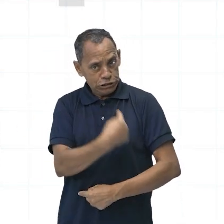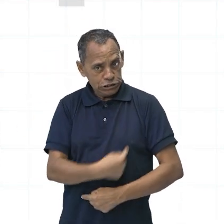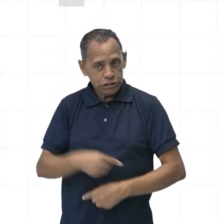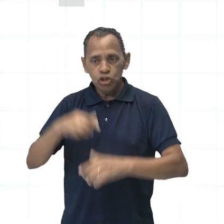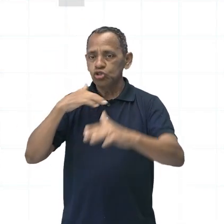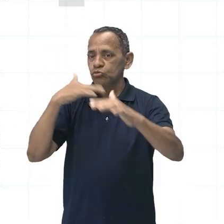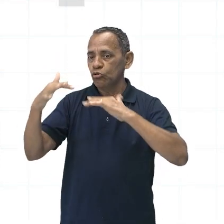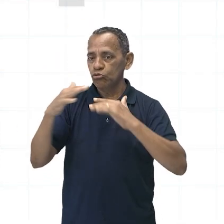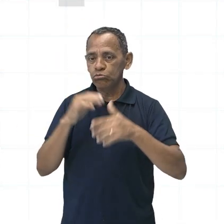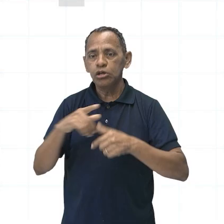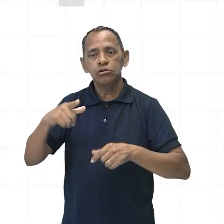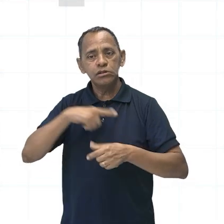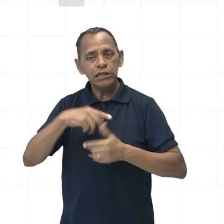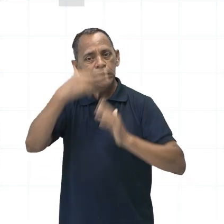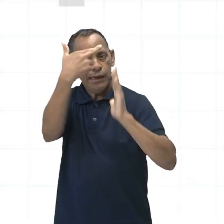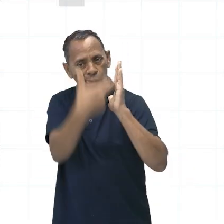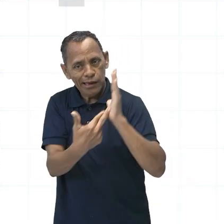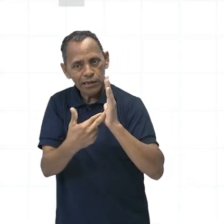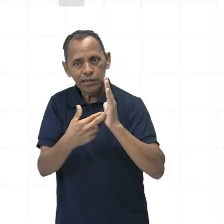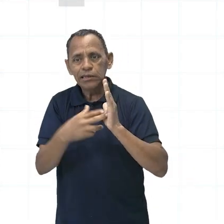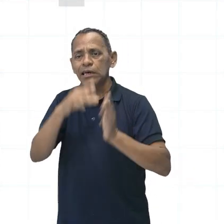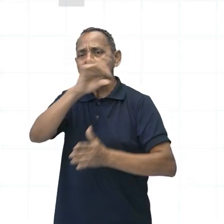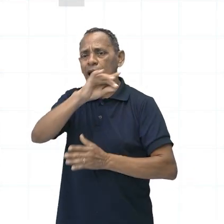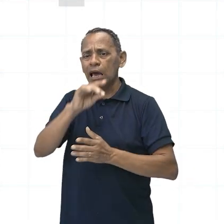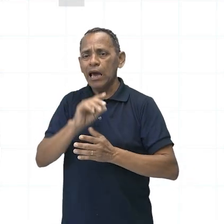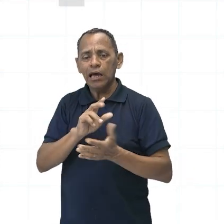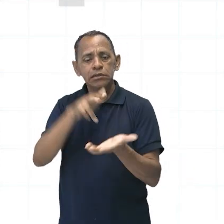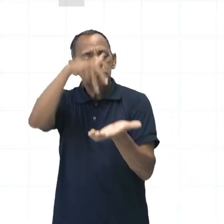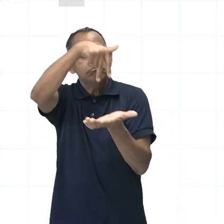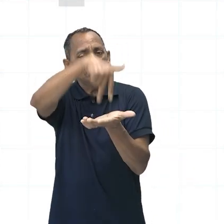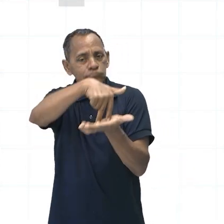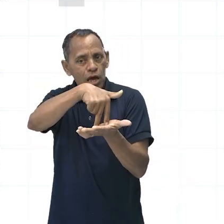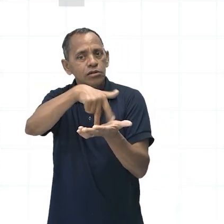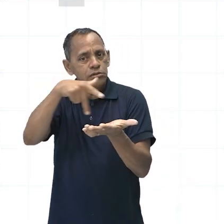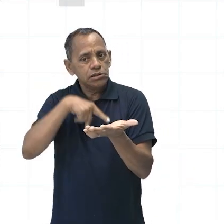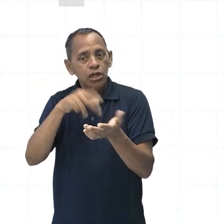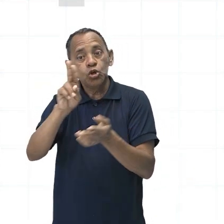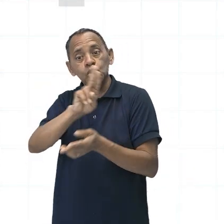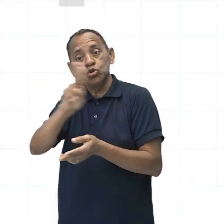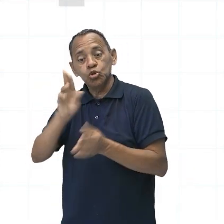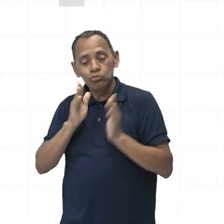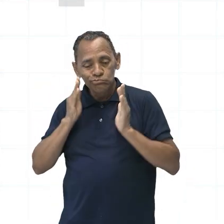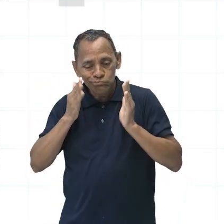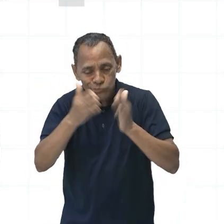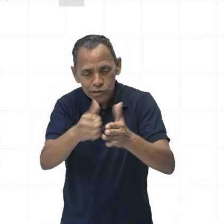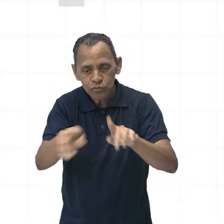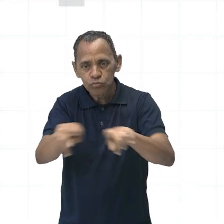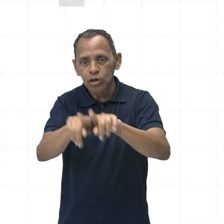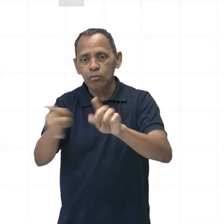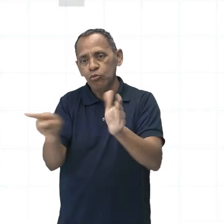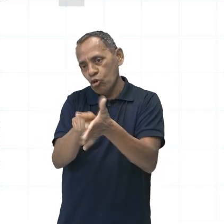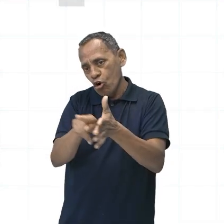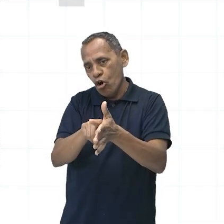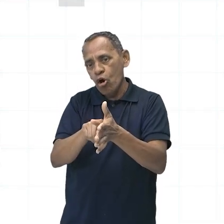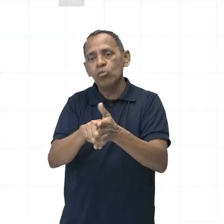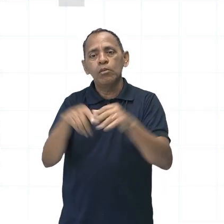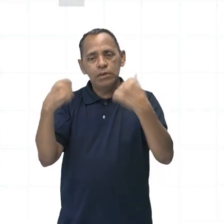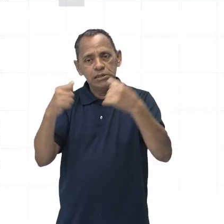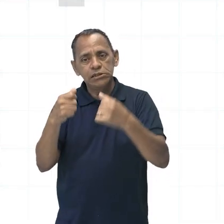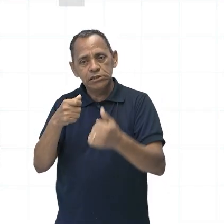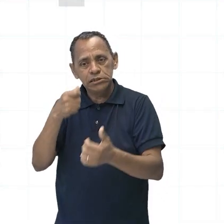são codificados. Cada passo tem um nome específico e deve ser executado de acordo com